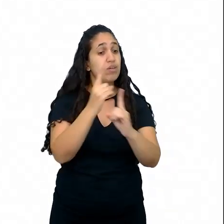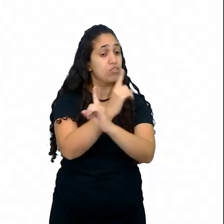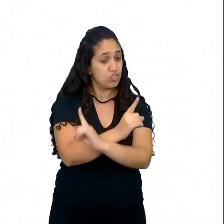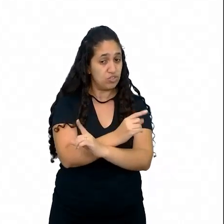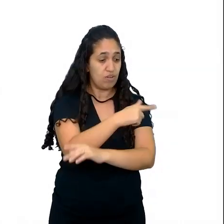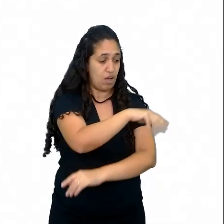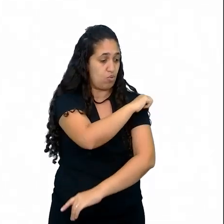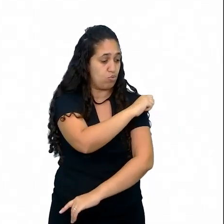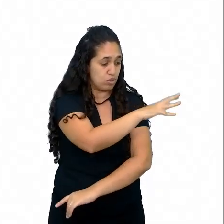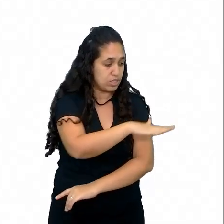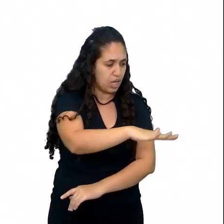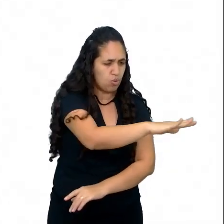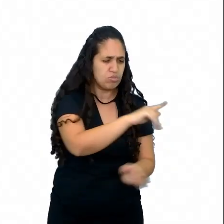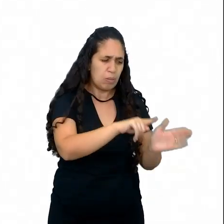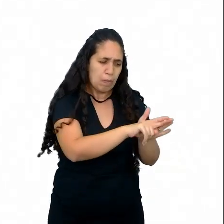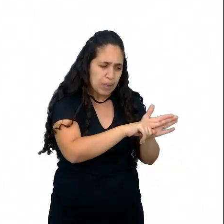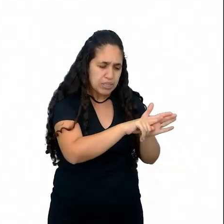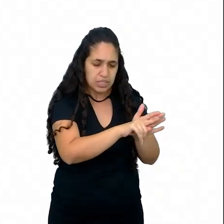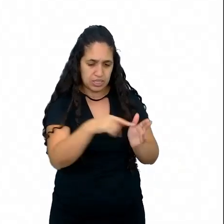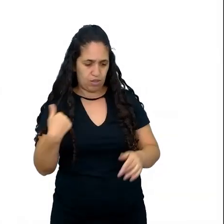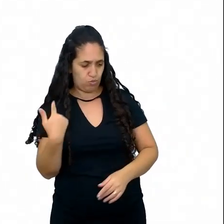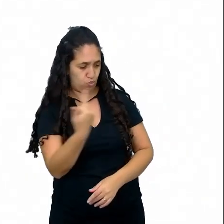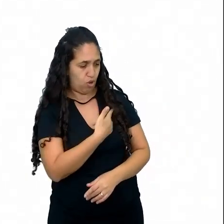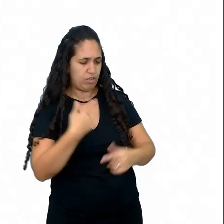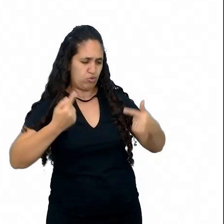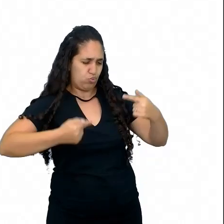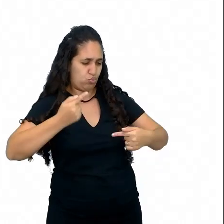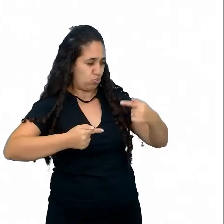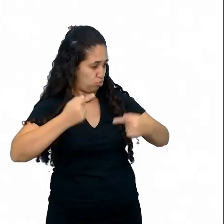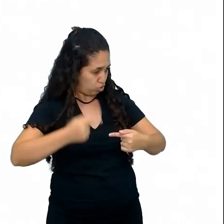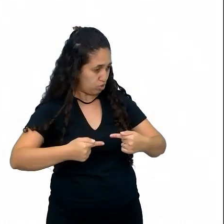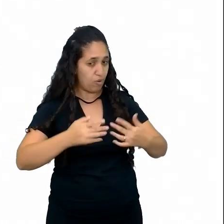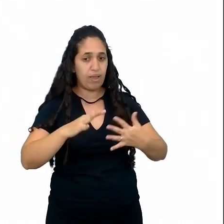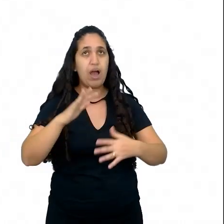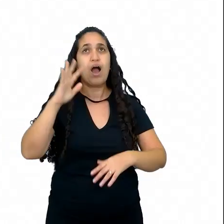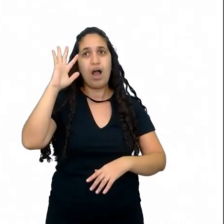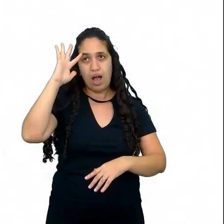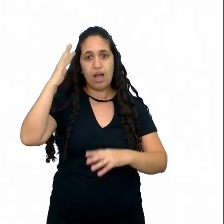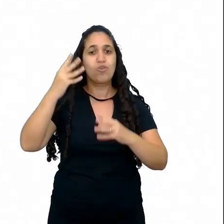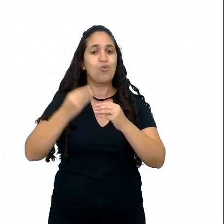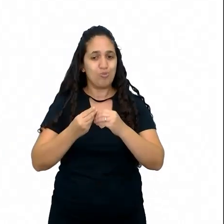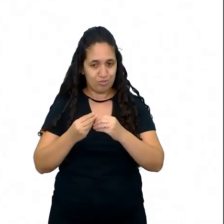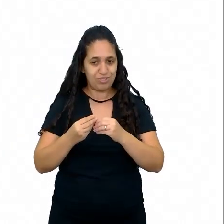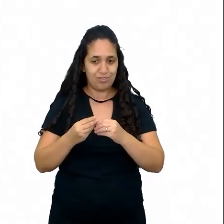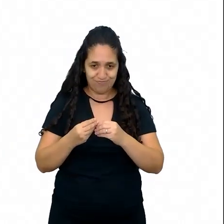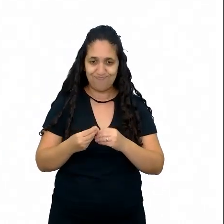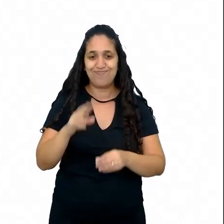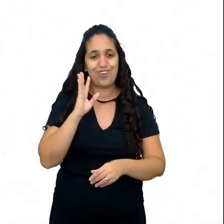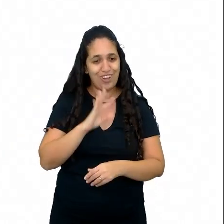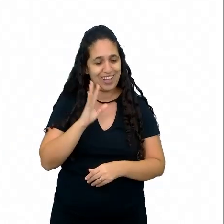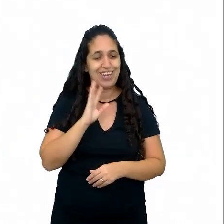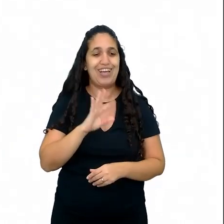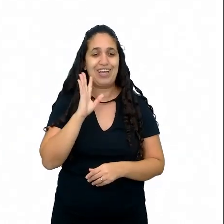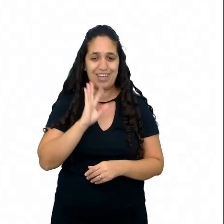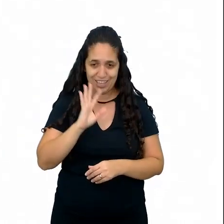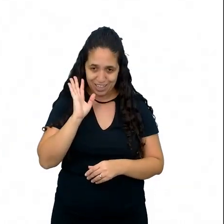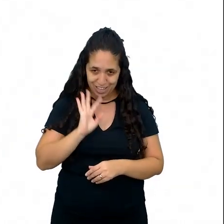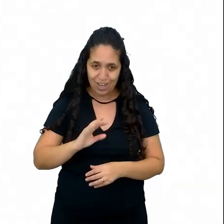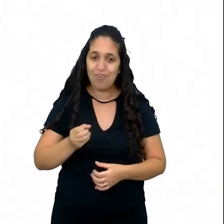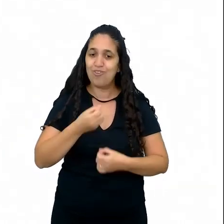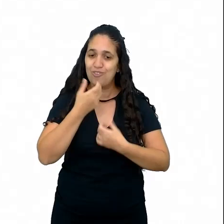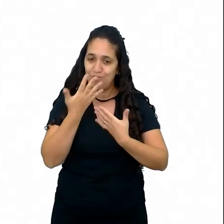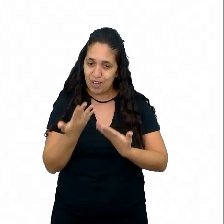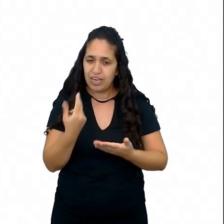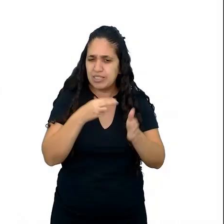os alunos pesquisaram, nós discutimos e nós chegamos às nossas conclusões. Olha que legal quando a gente fala a respeito disso. Então, a gente faz